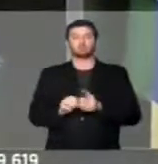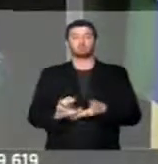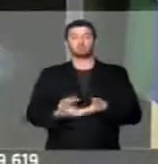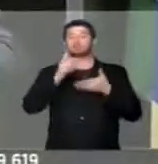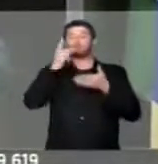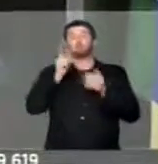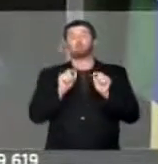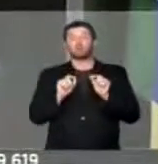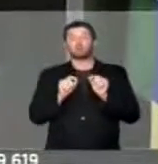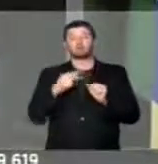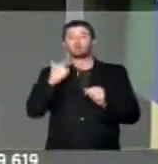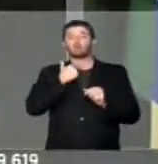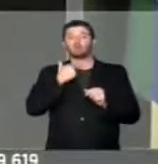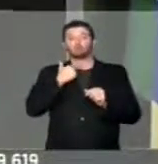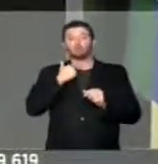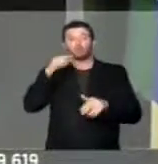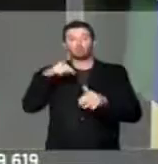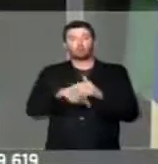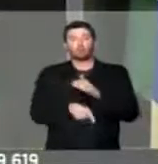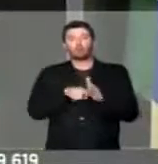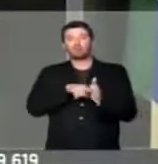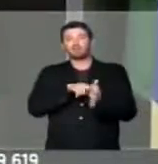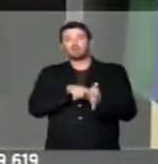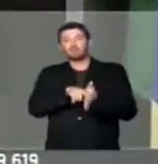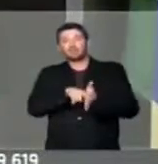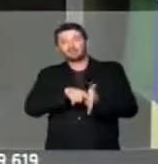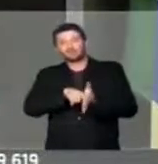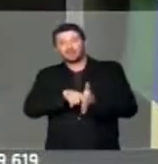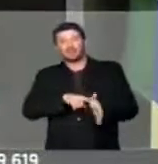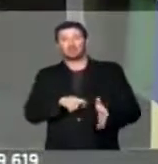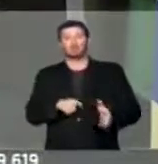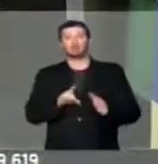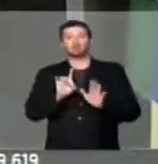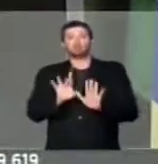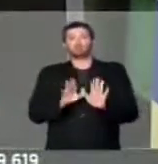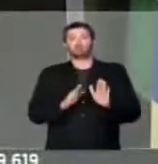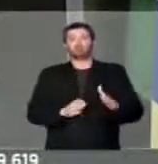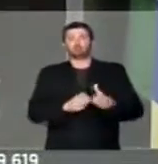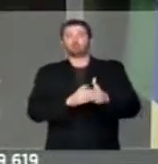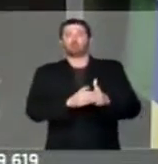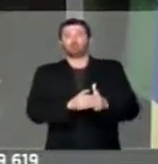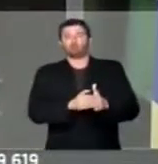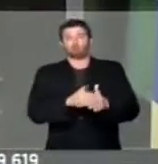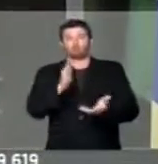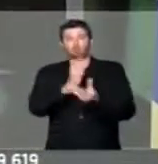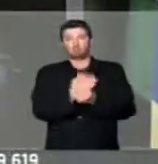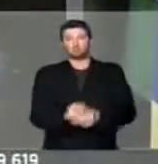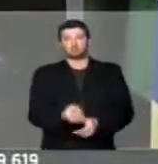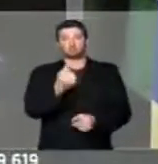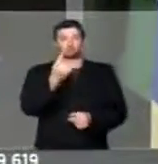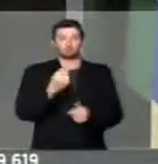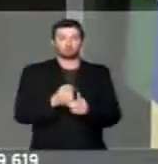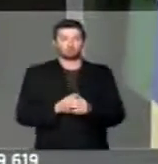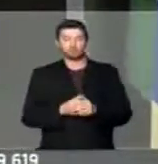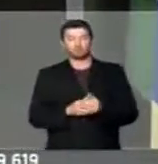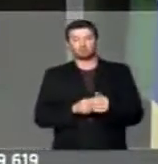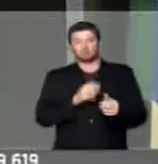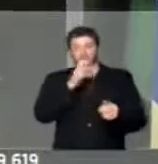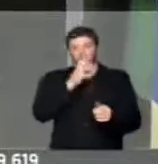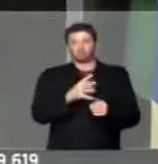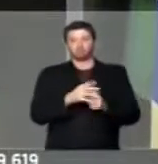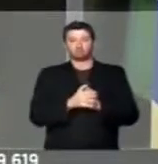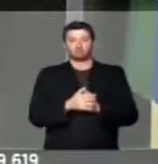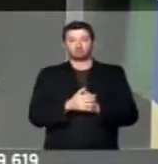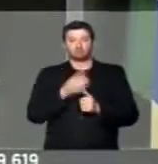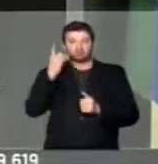dizem que não vão poder aprofundar a investigação além de só um processo além de só uma denúncia